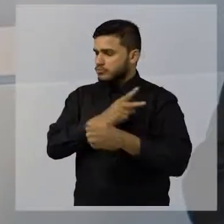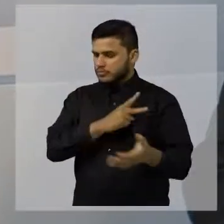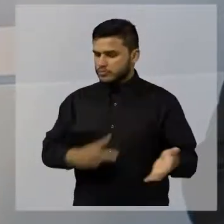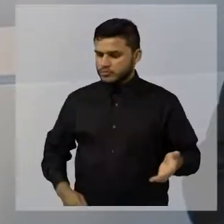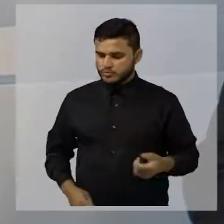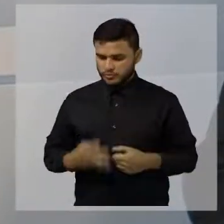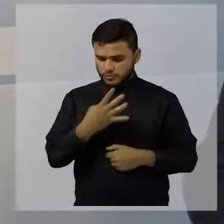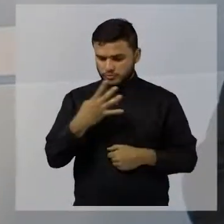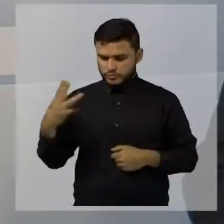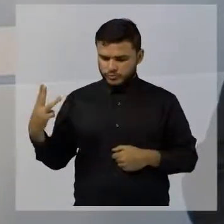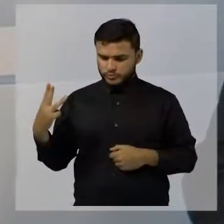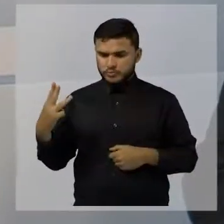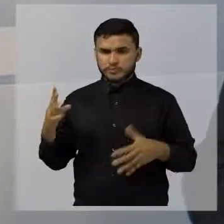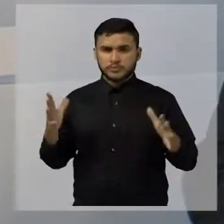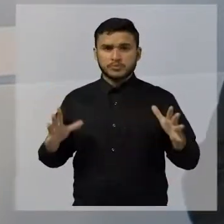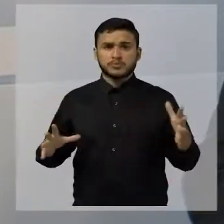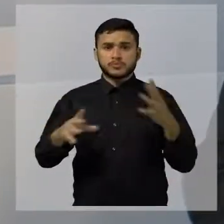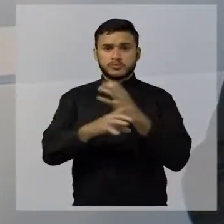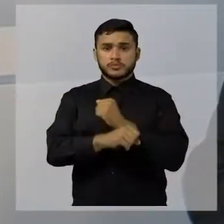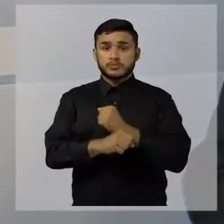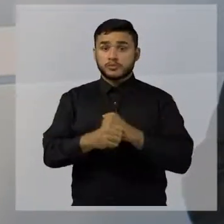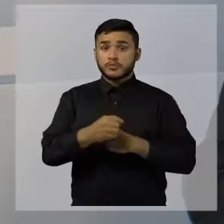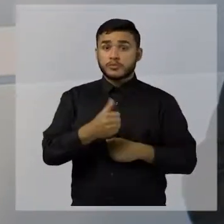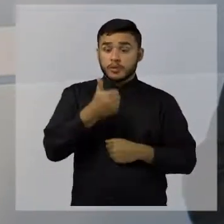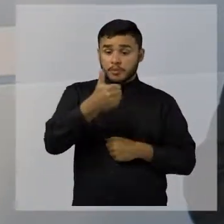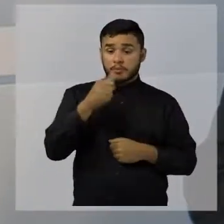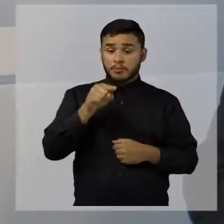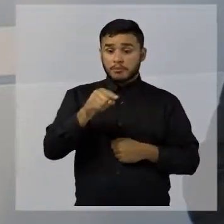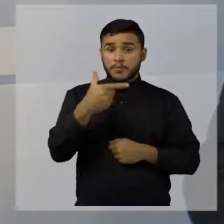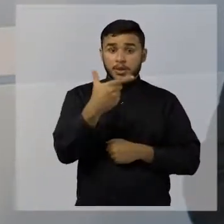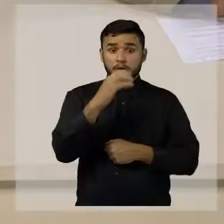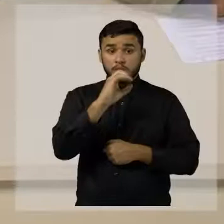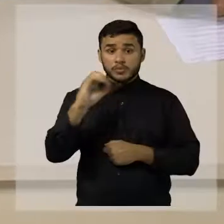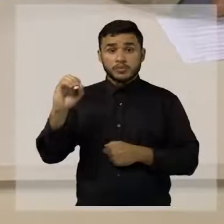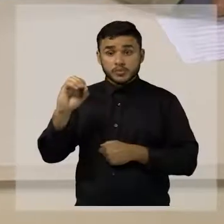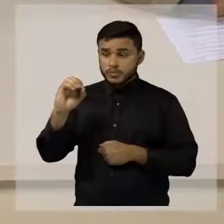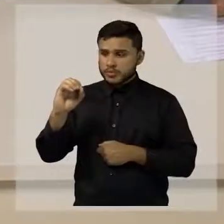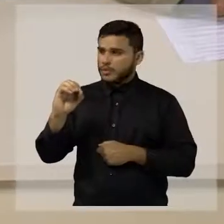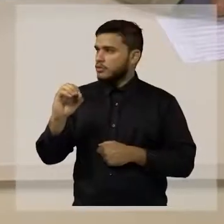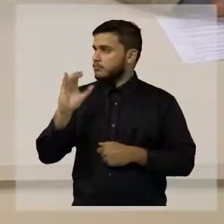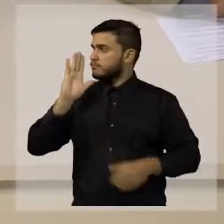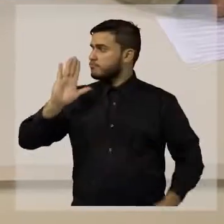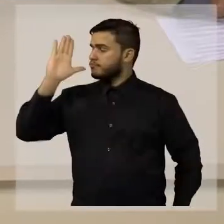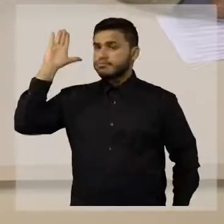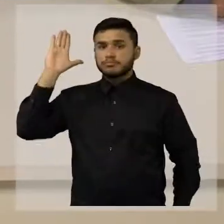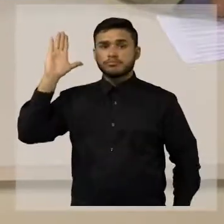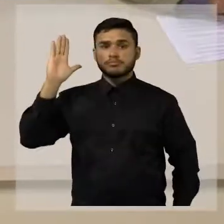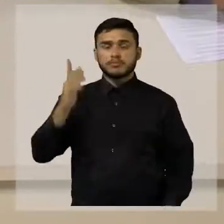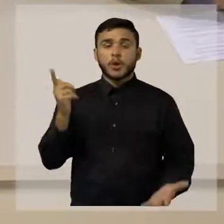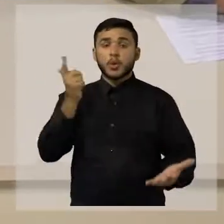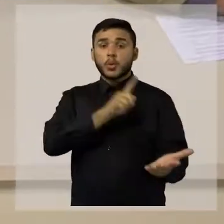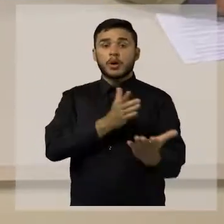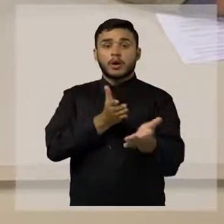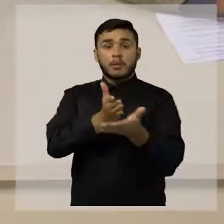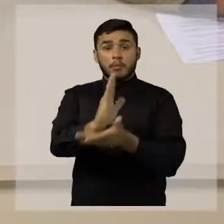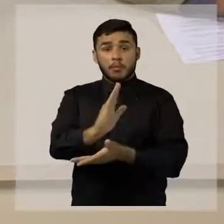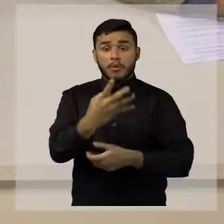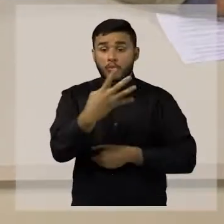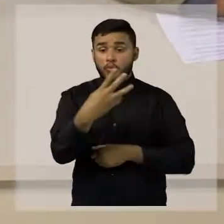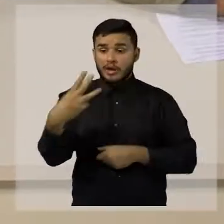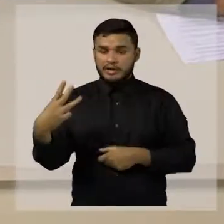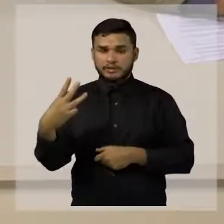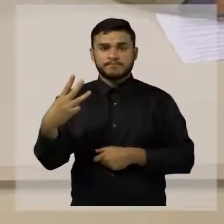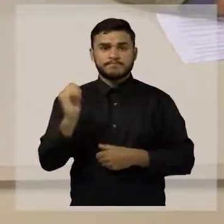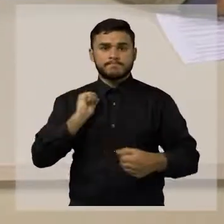tínhamos mais em torno de 1.200 candidatos para 43 vagas. E só 43 líderes comunitários são eleitos para representar o